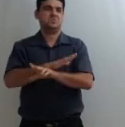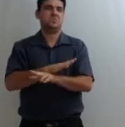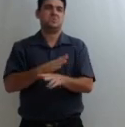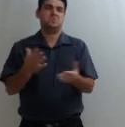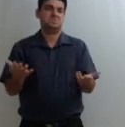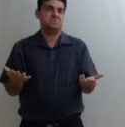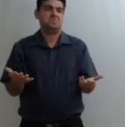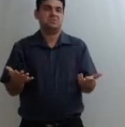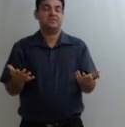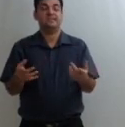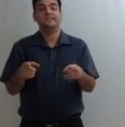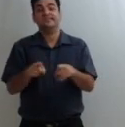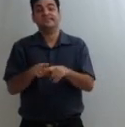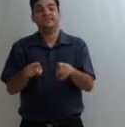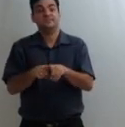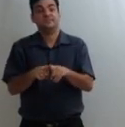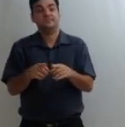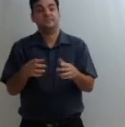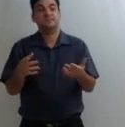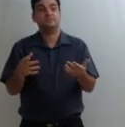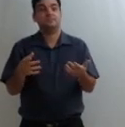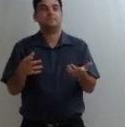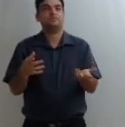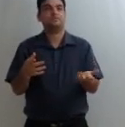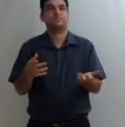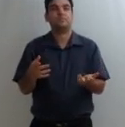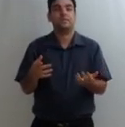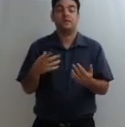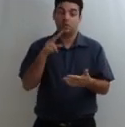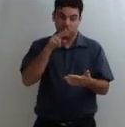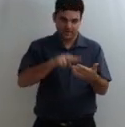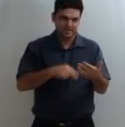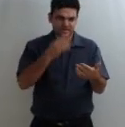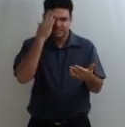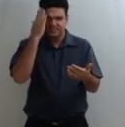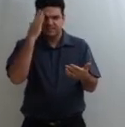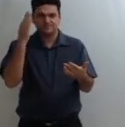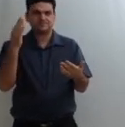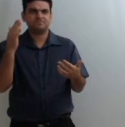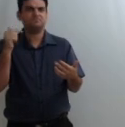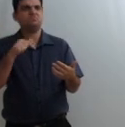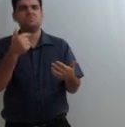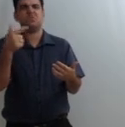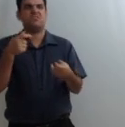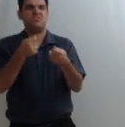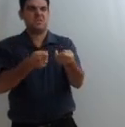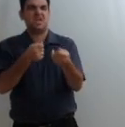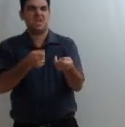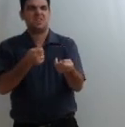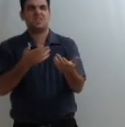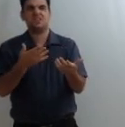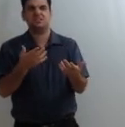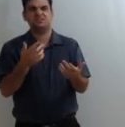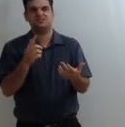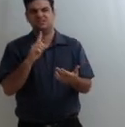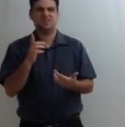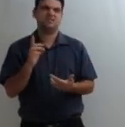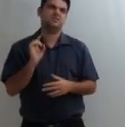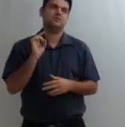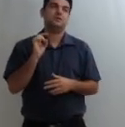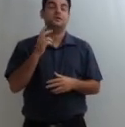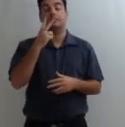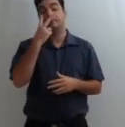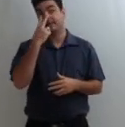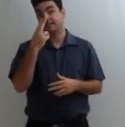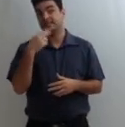que não houve, pelo que eu pude ler aqui, propriamente uma ameaça. Eles foram à residência de uma